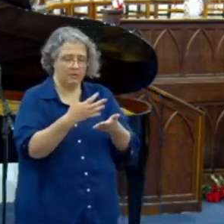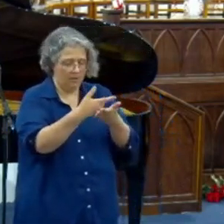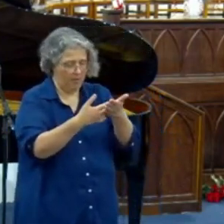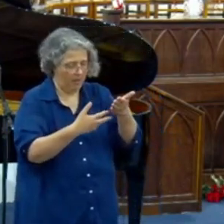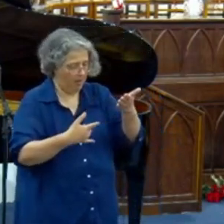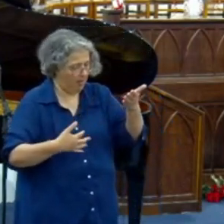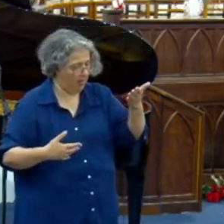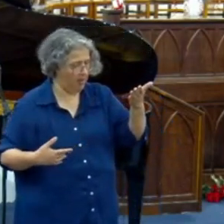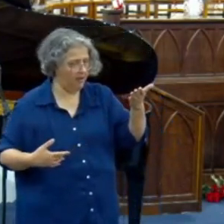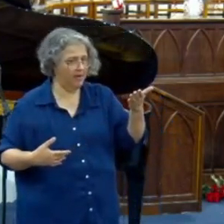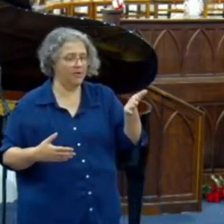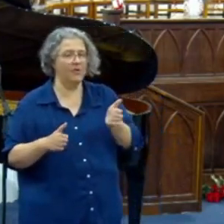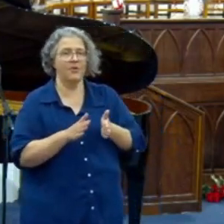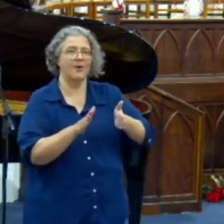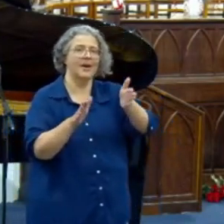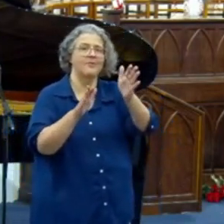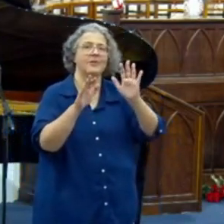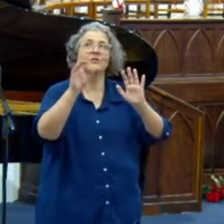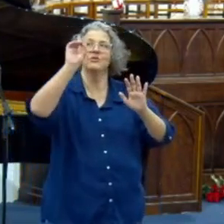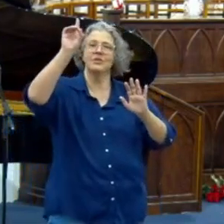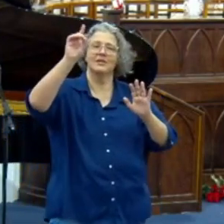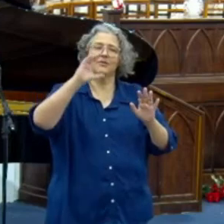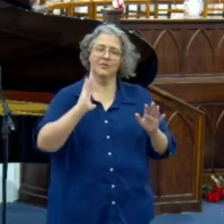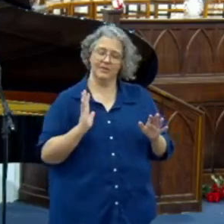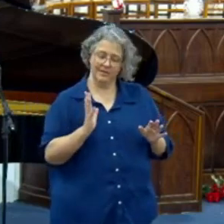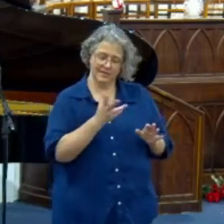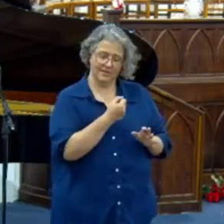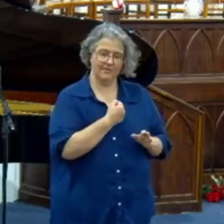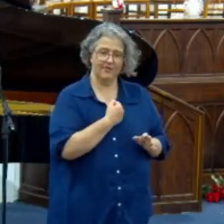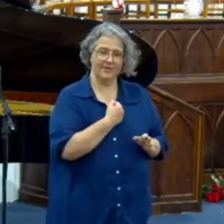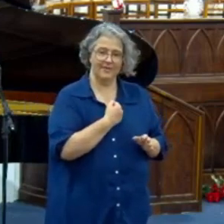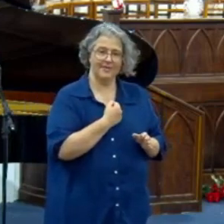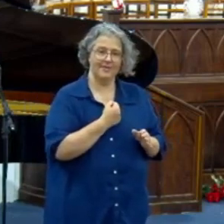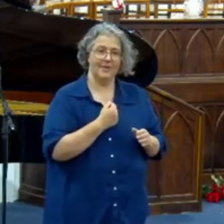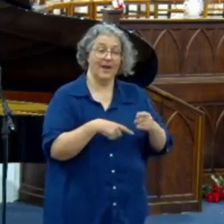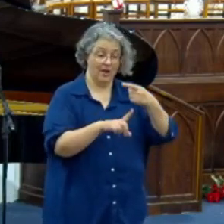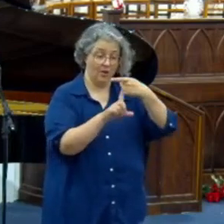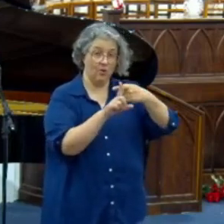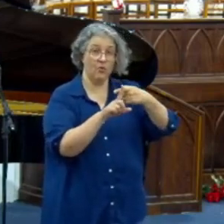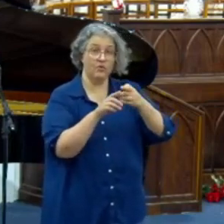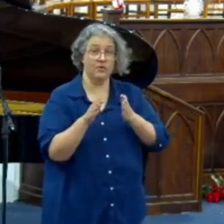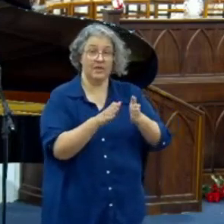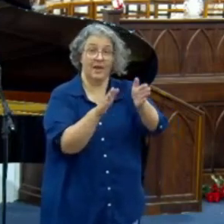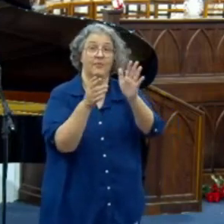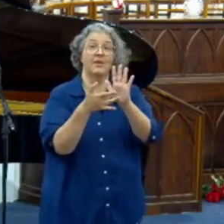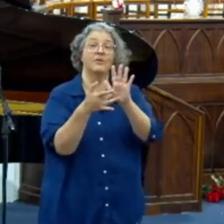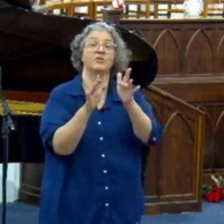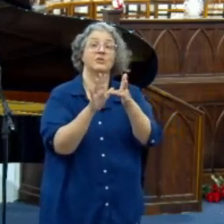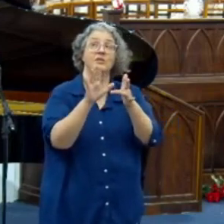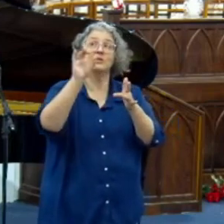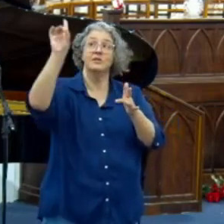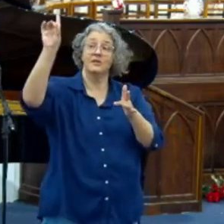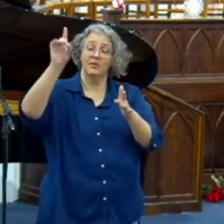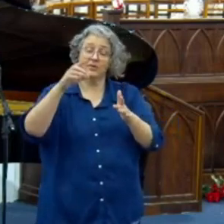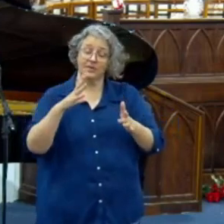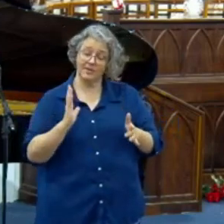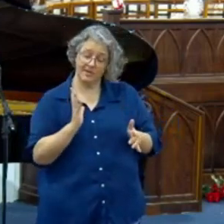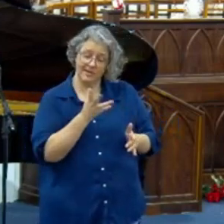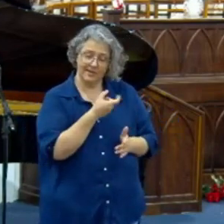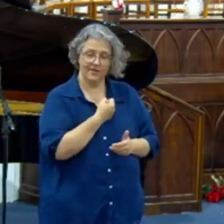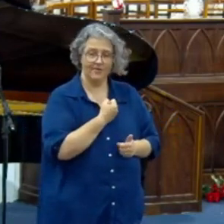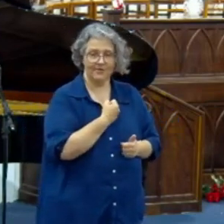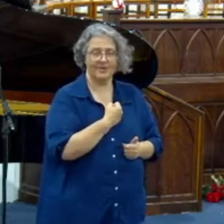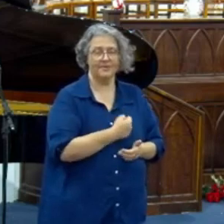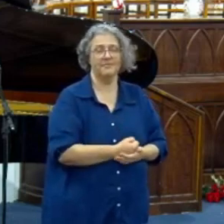A Cruz, o Caminho de Deus para a Salvação, nessa obra, A Cruz, o Caminho de Deus para a Salvação, Lloyd-Jones fala da bondade de